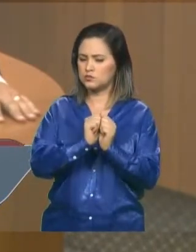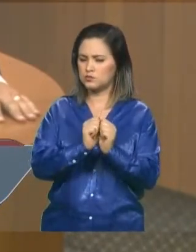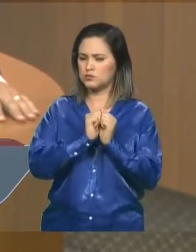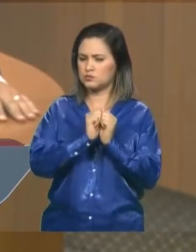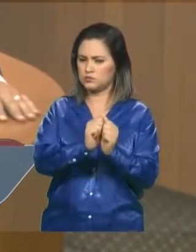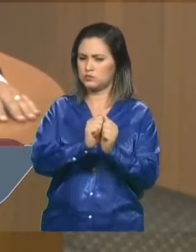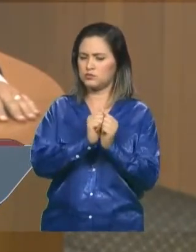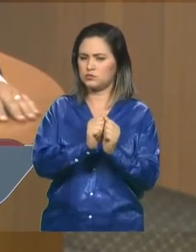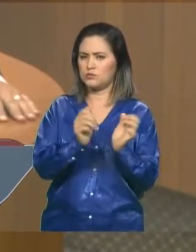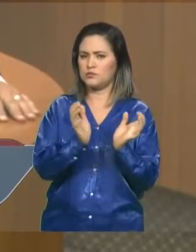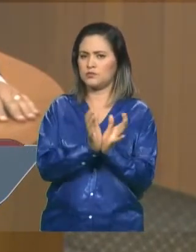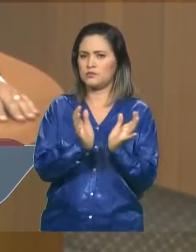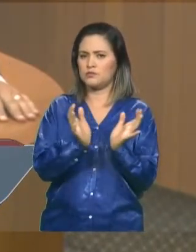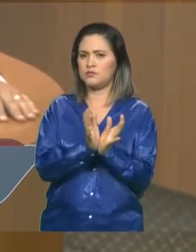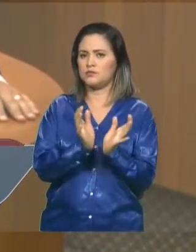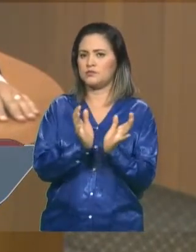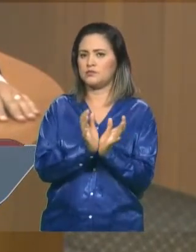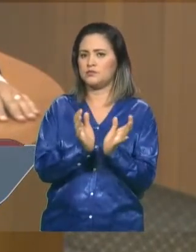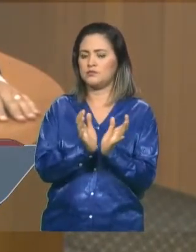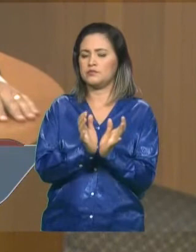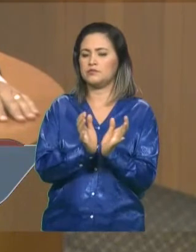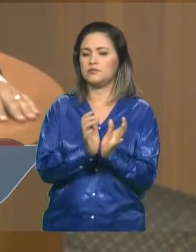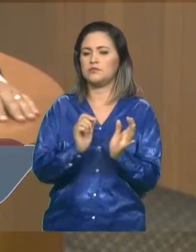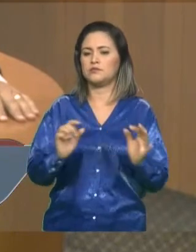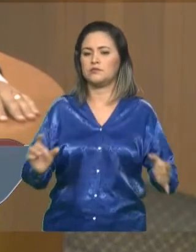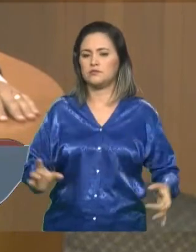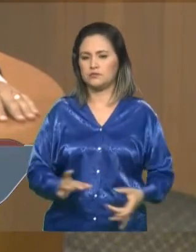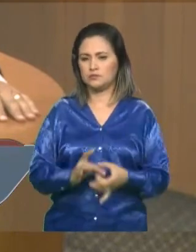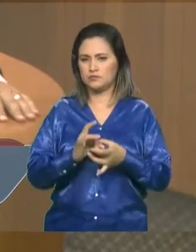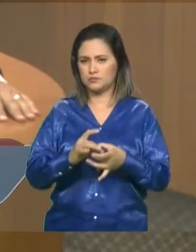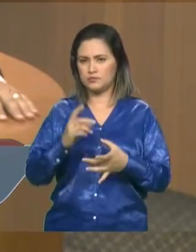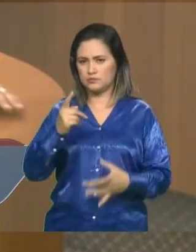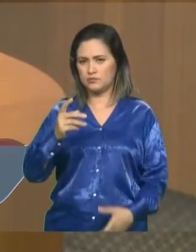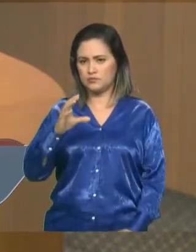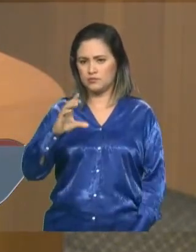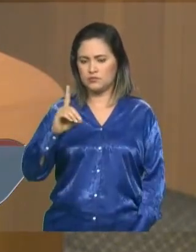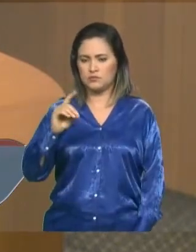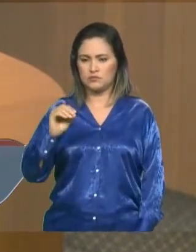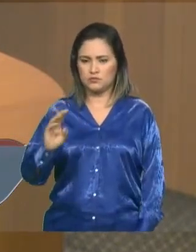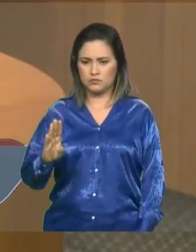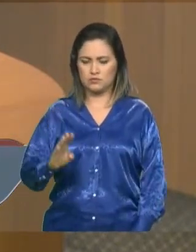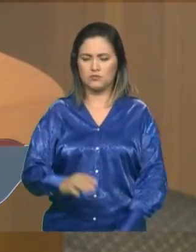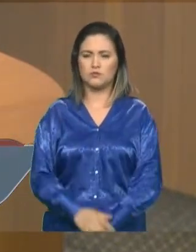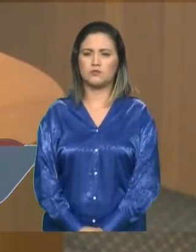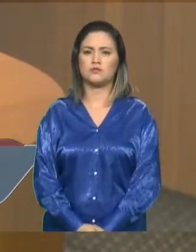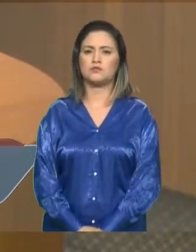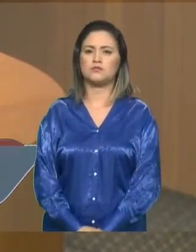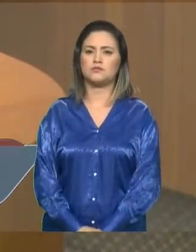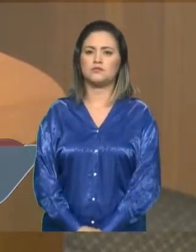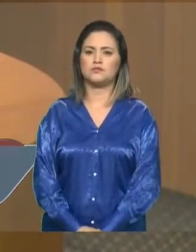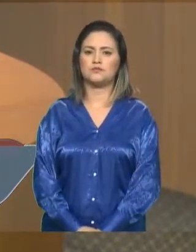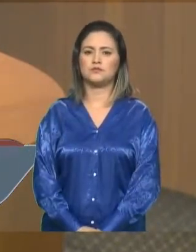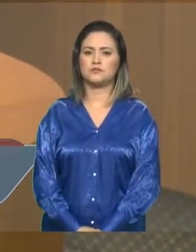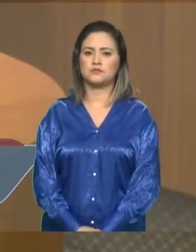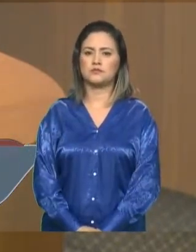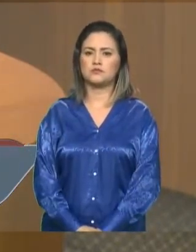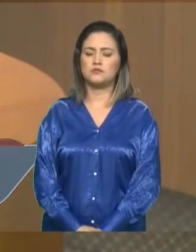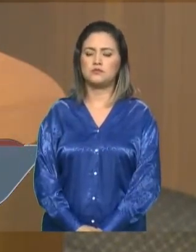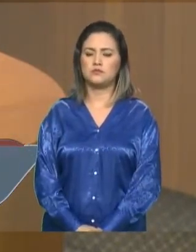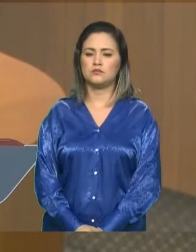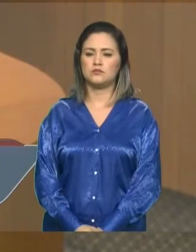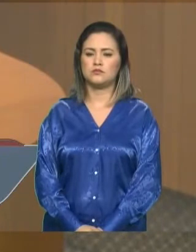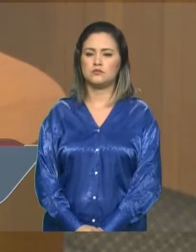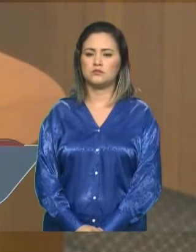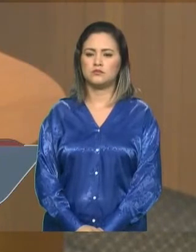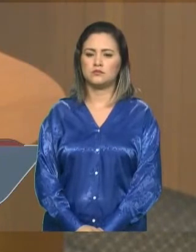os partidos de quem são, de quem o PCdoB é aliado. No lugar que o PCdoB não tiver uma candidatura a